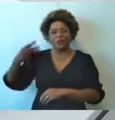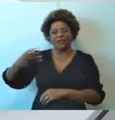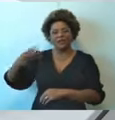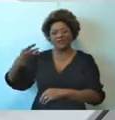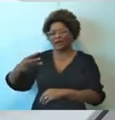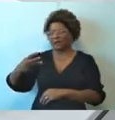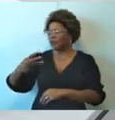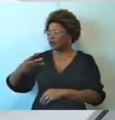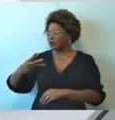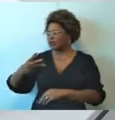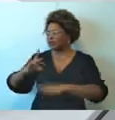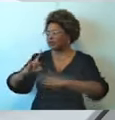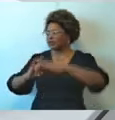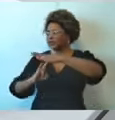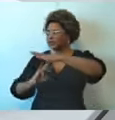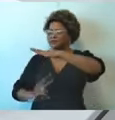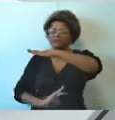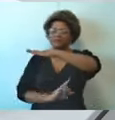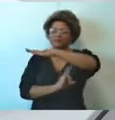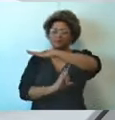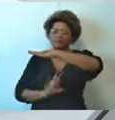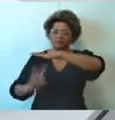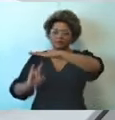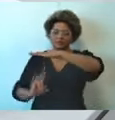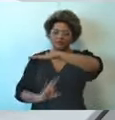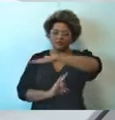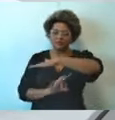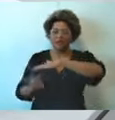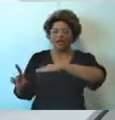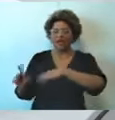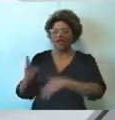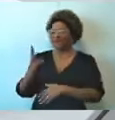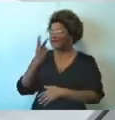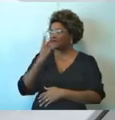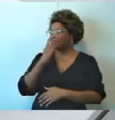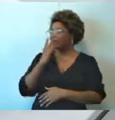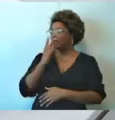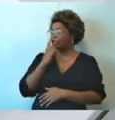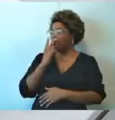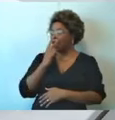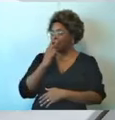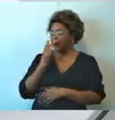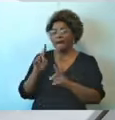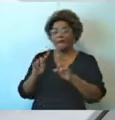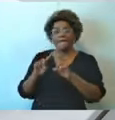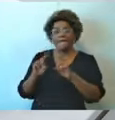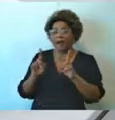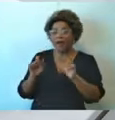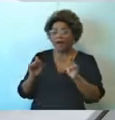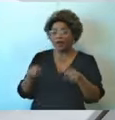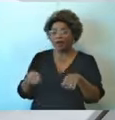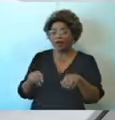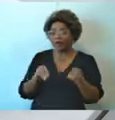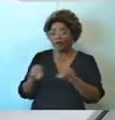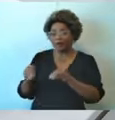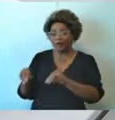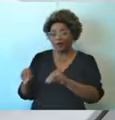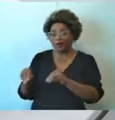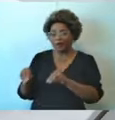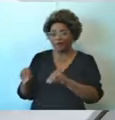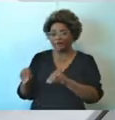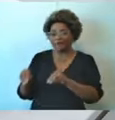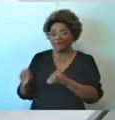Senatan sequer dá autorização para colocar a faixa se for ao lado da faixa da direita junto do ônibus.